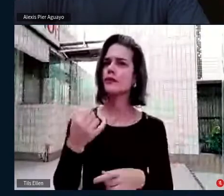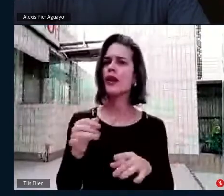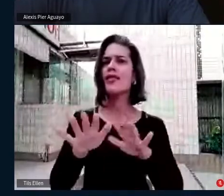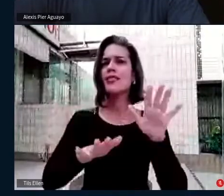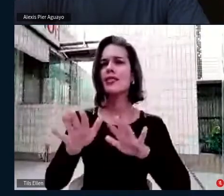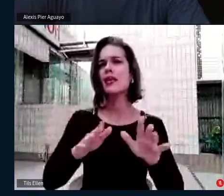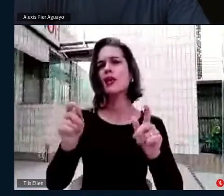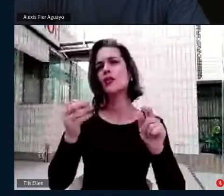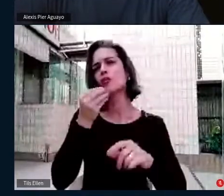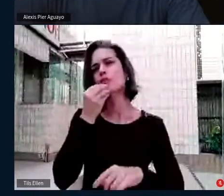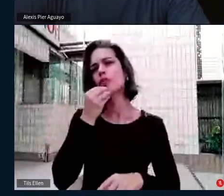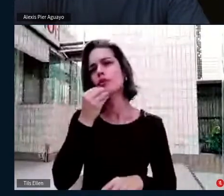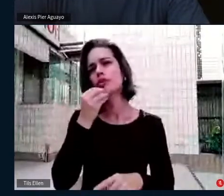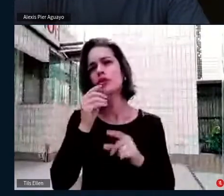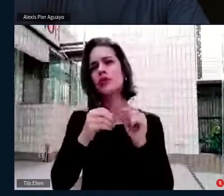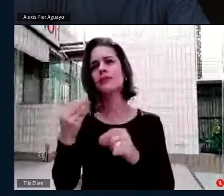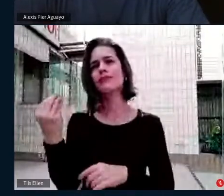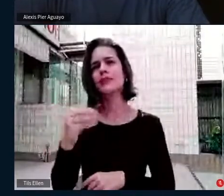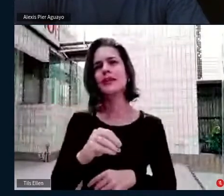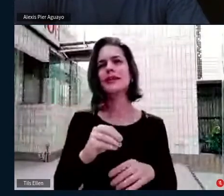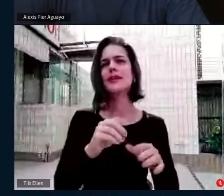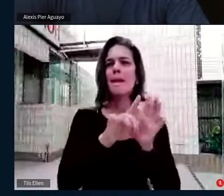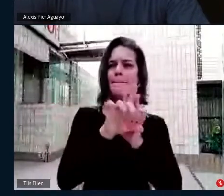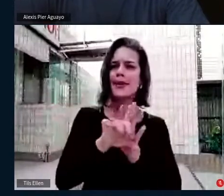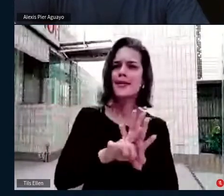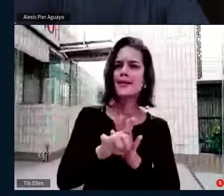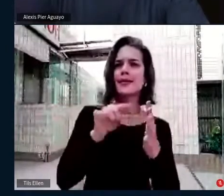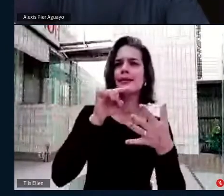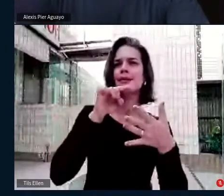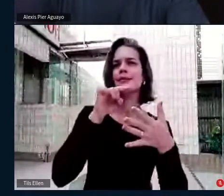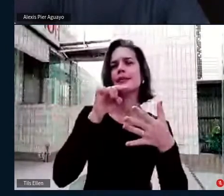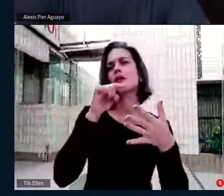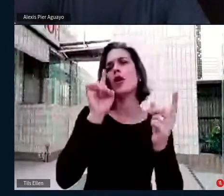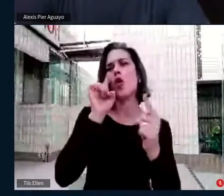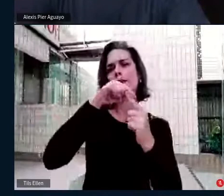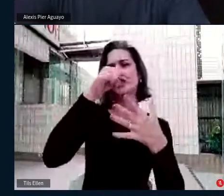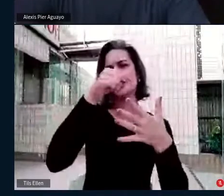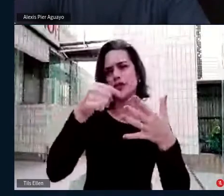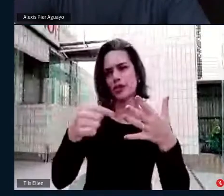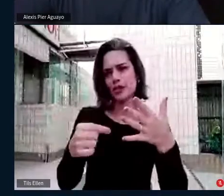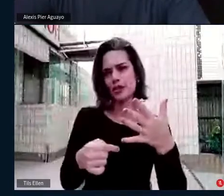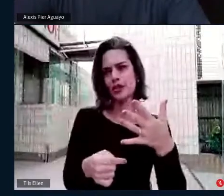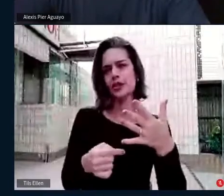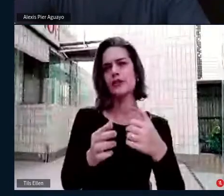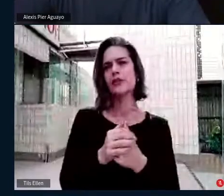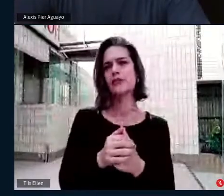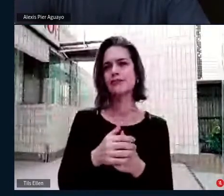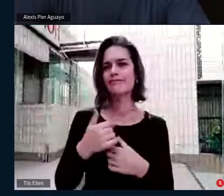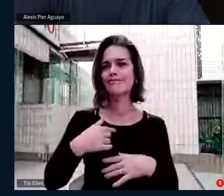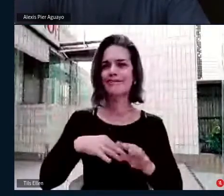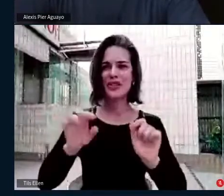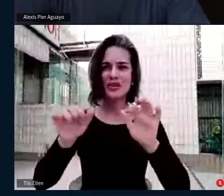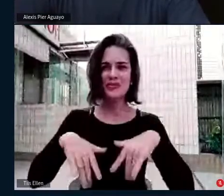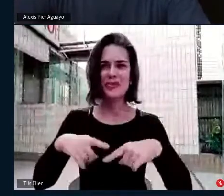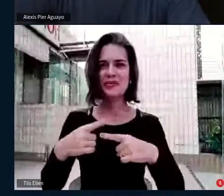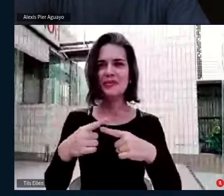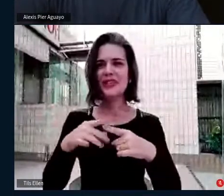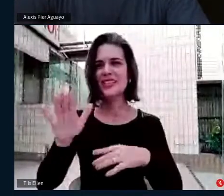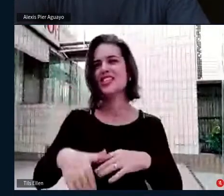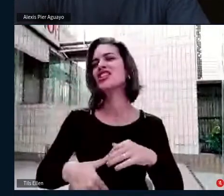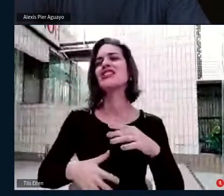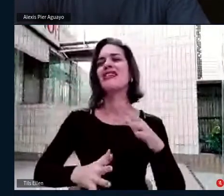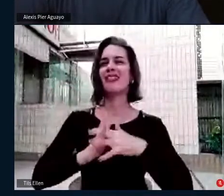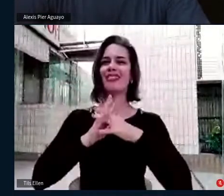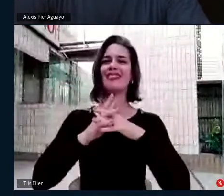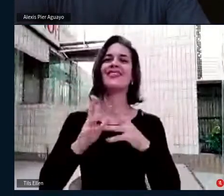de pesquisa, de forma mais objetiva, para ir retomando. E eu vou ficando por aqui, porque eu já passei 16 minutos do